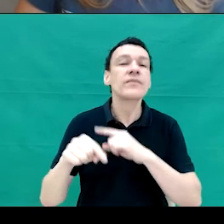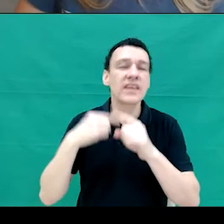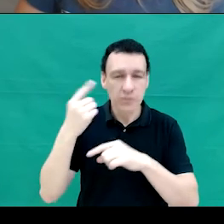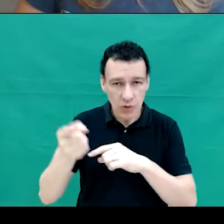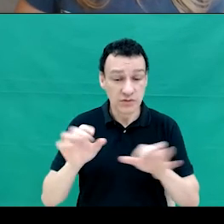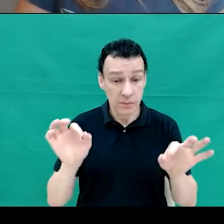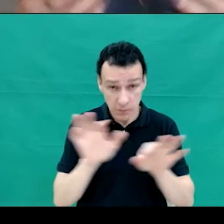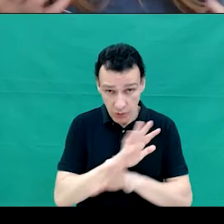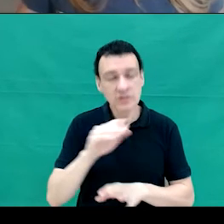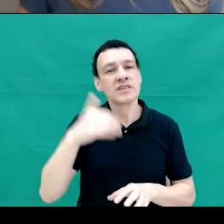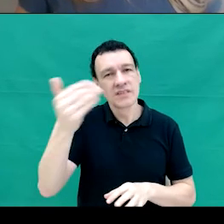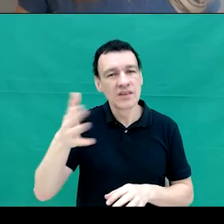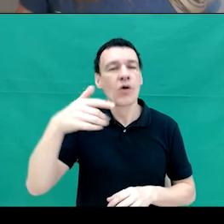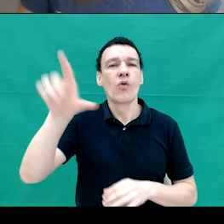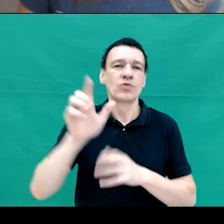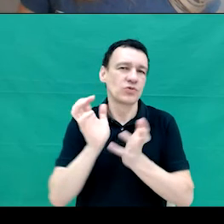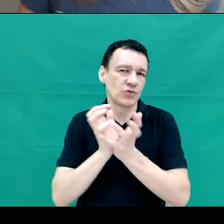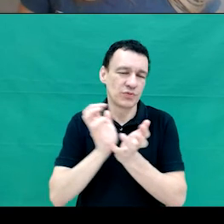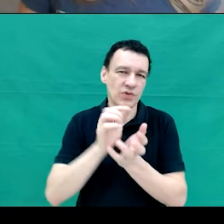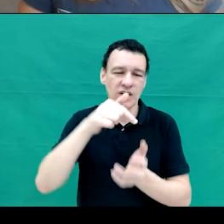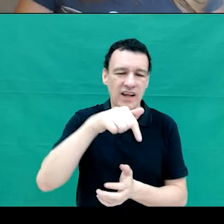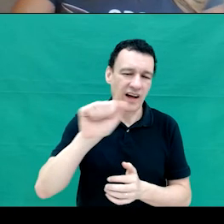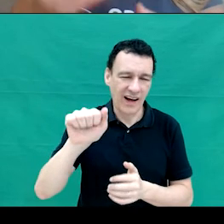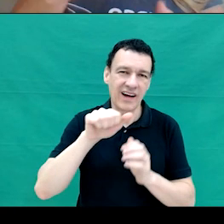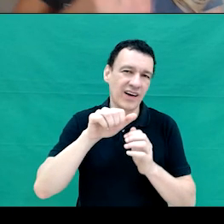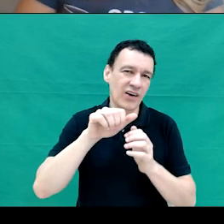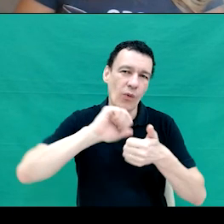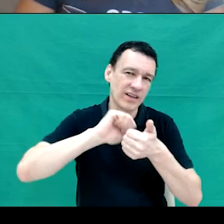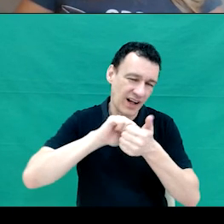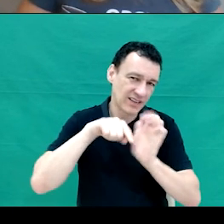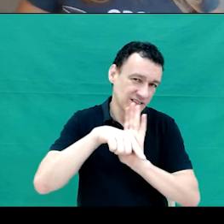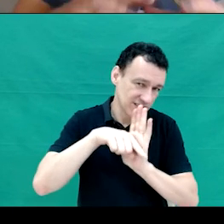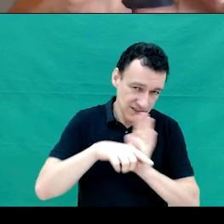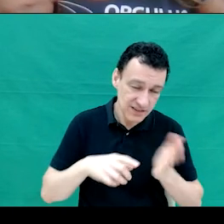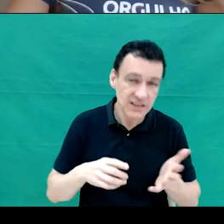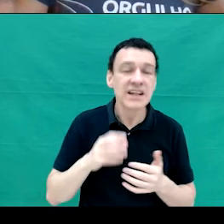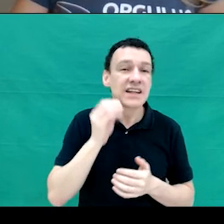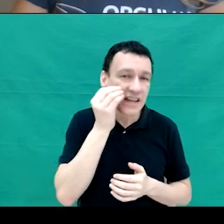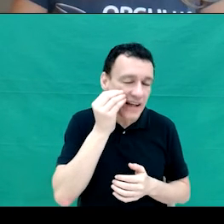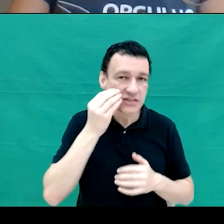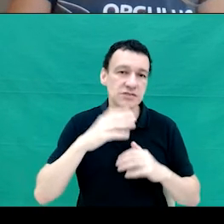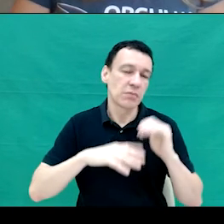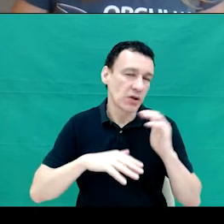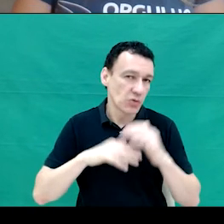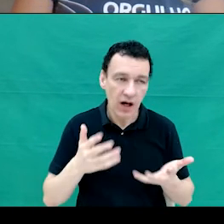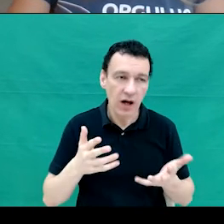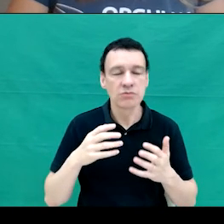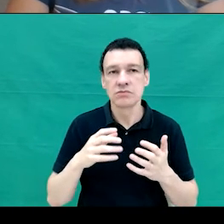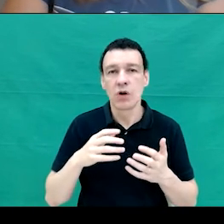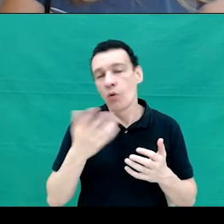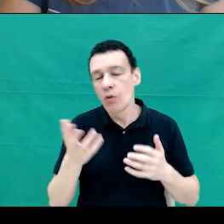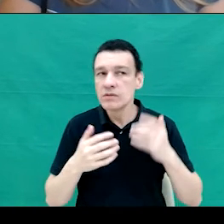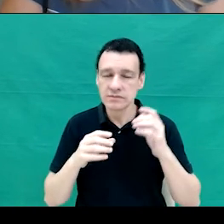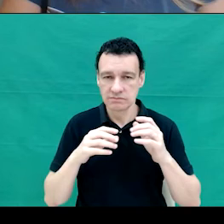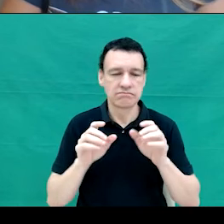testes manuais ou automatizados, né? Ele pode fazer tanto testes manuais, pegar um leitor de tela e fazer